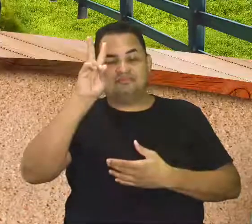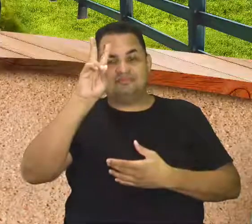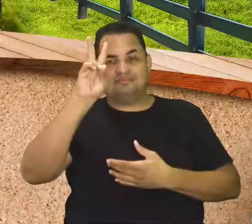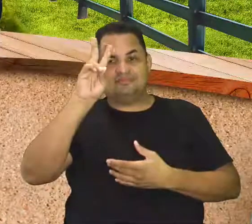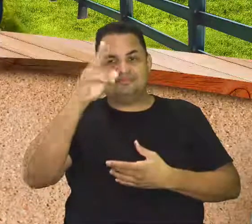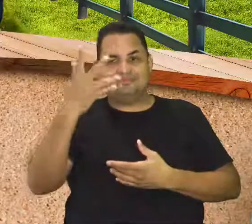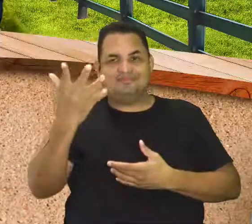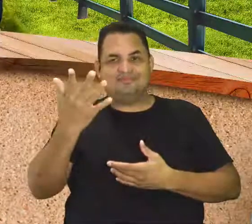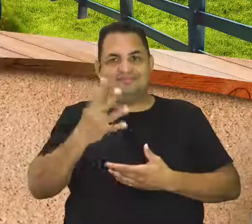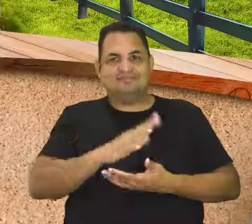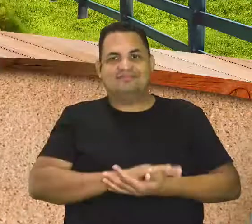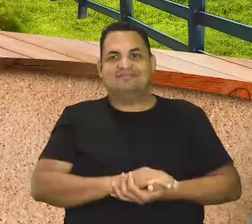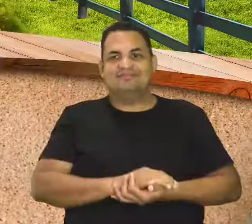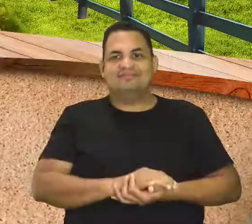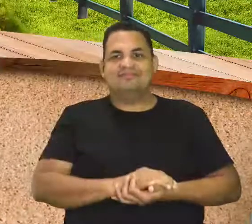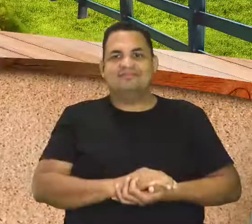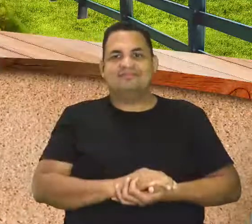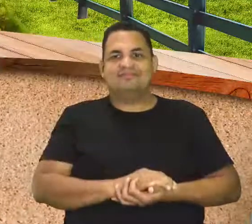lembrar,